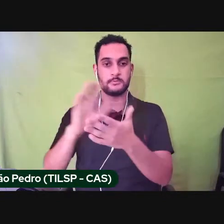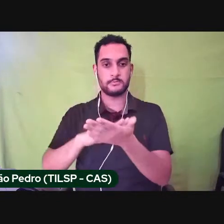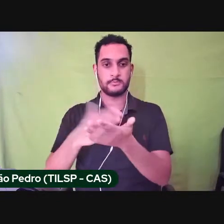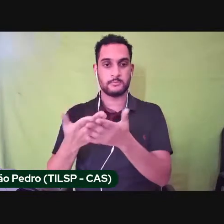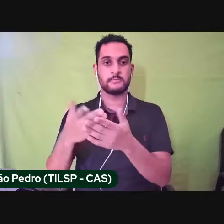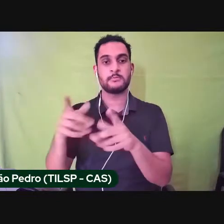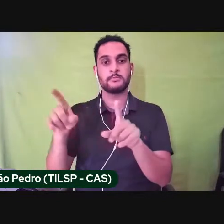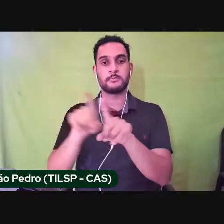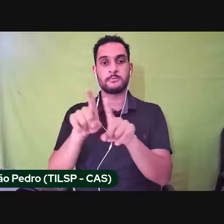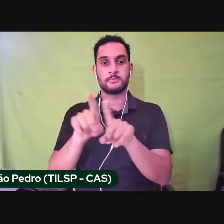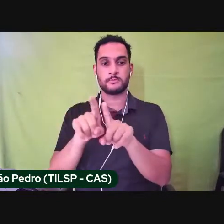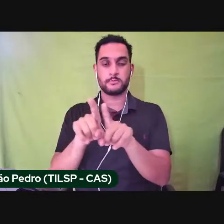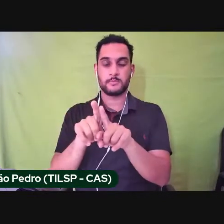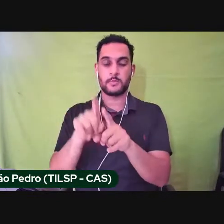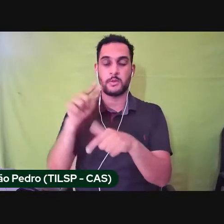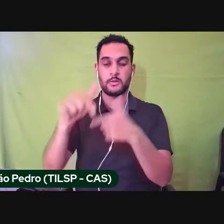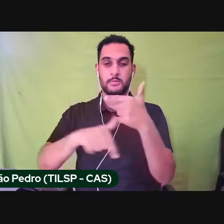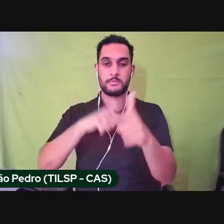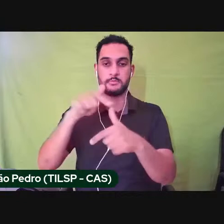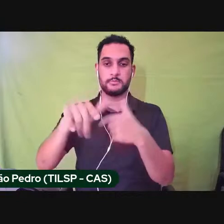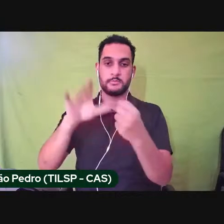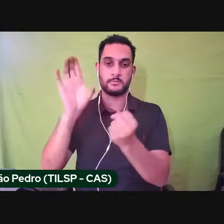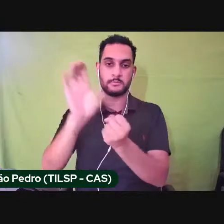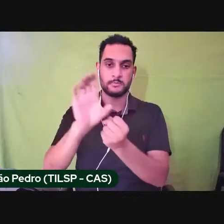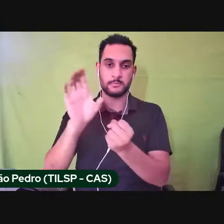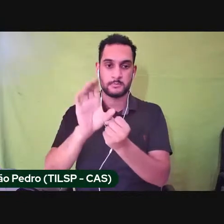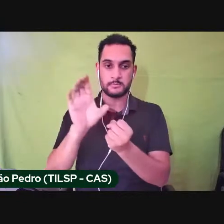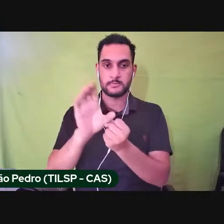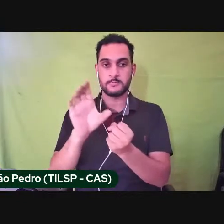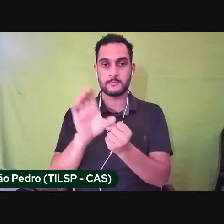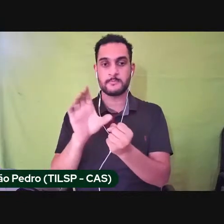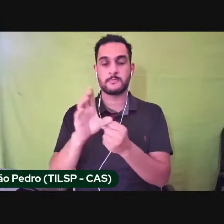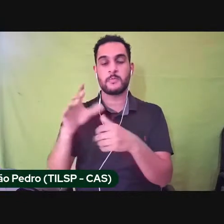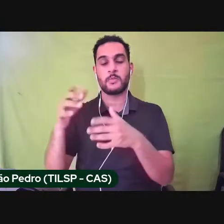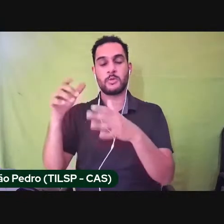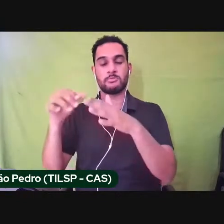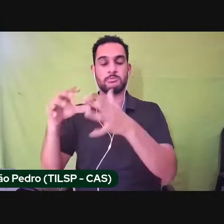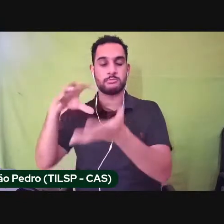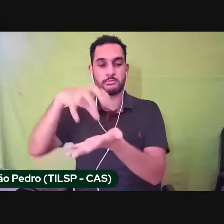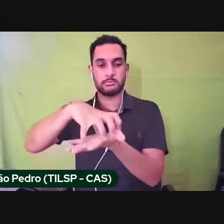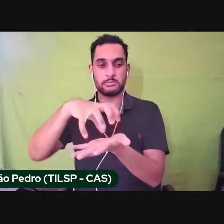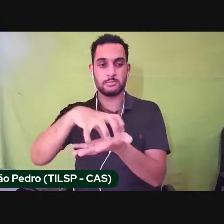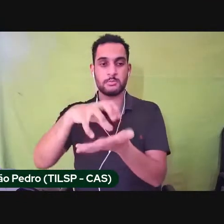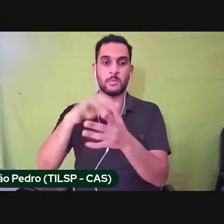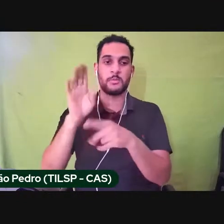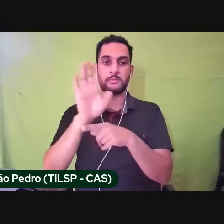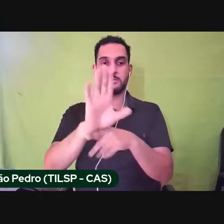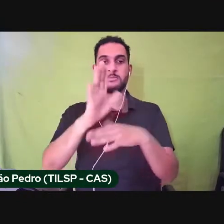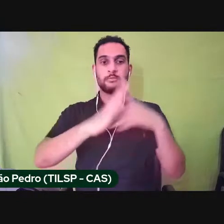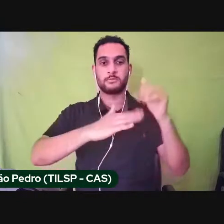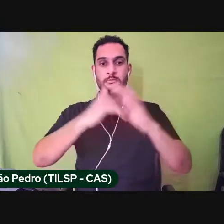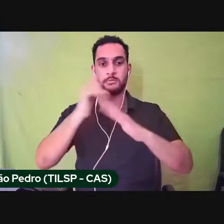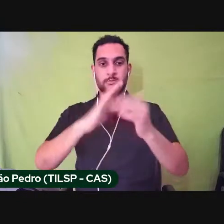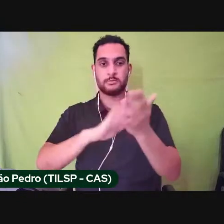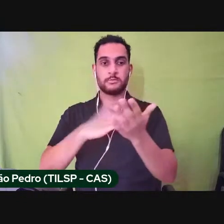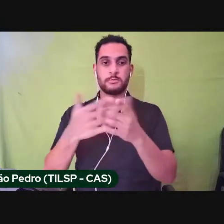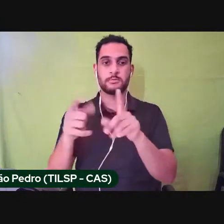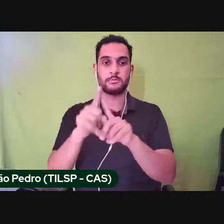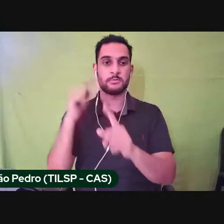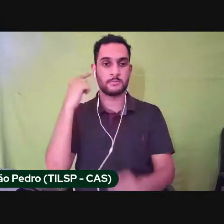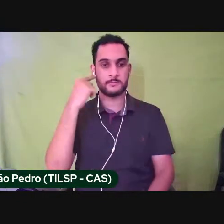Centro de Capacitação de Profissionais do Estado e de Atendimento a Pessoas com Surdez, órgão ligado